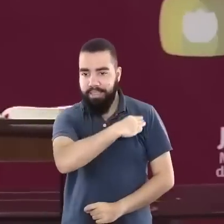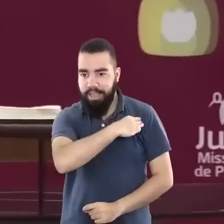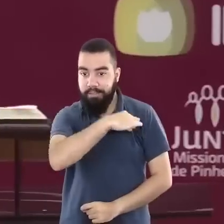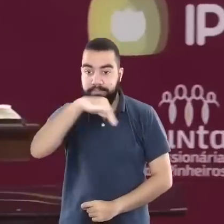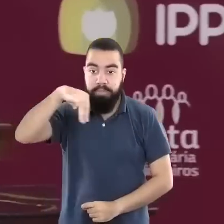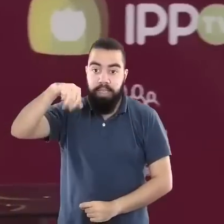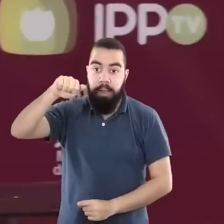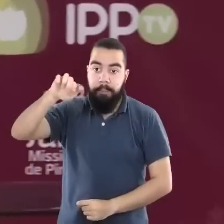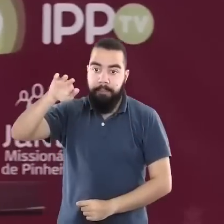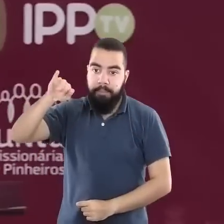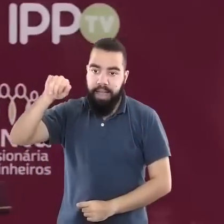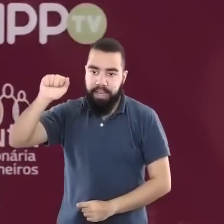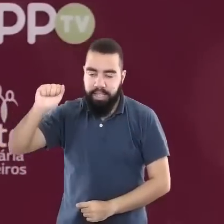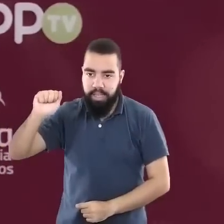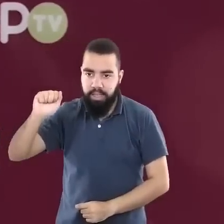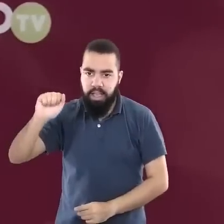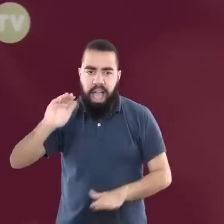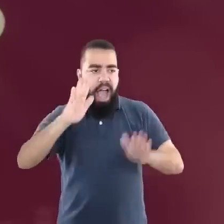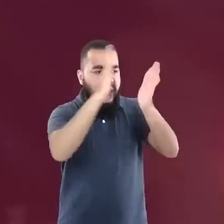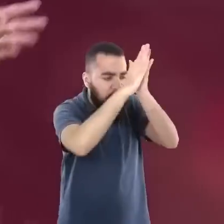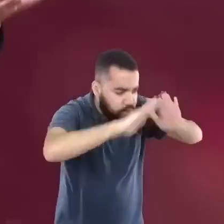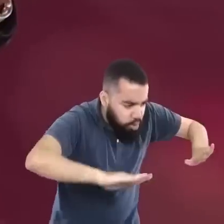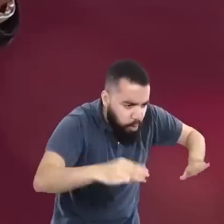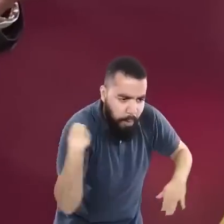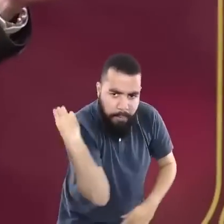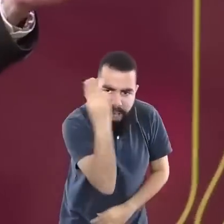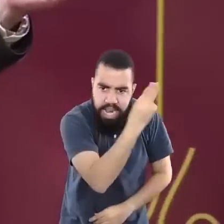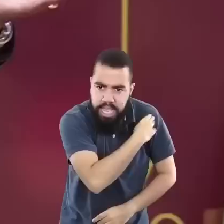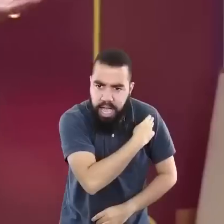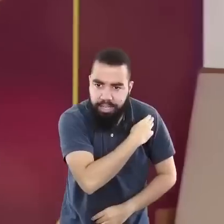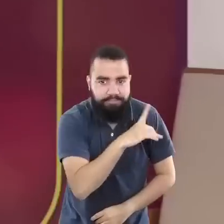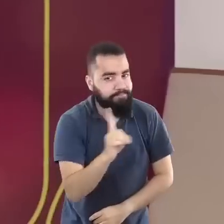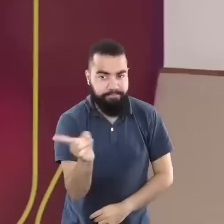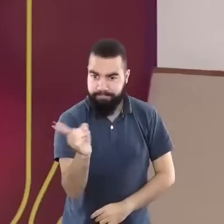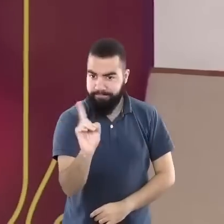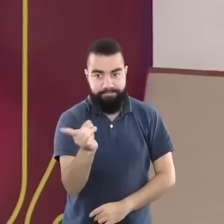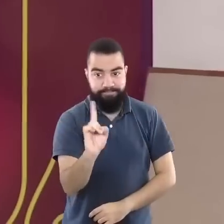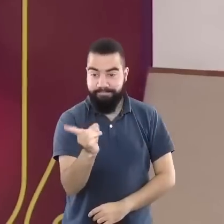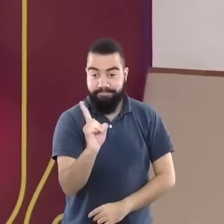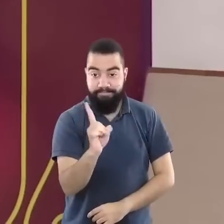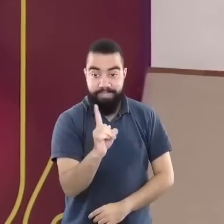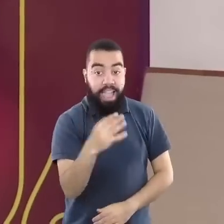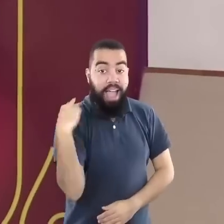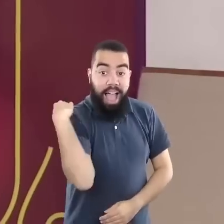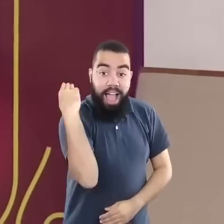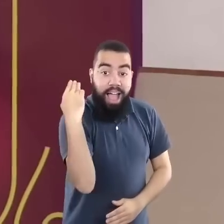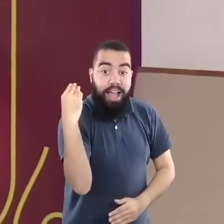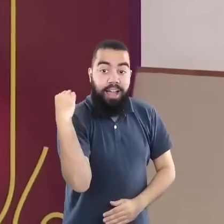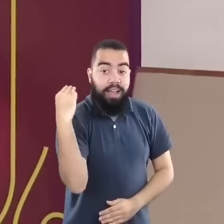e não só adorar oferecer os seus presentes Ouro Incenso